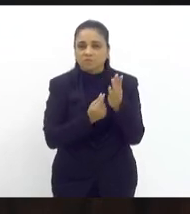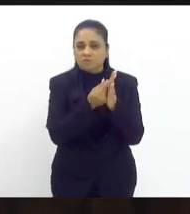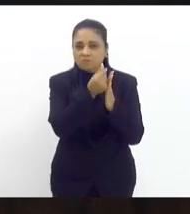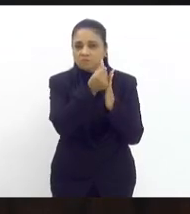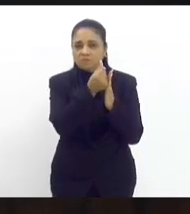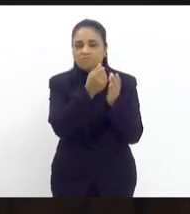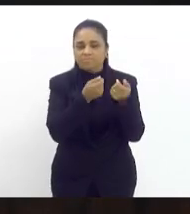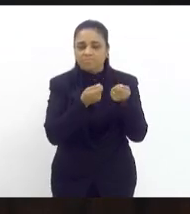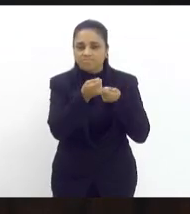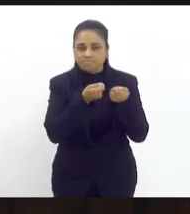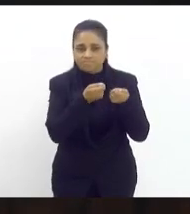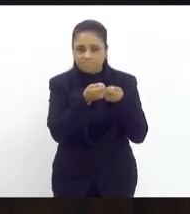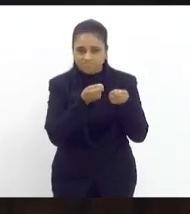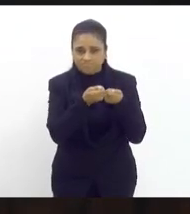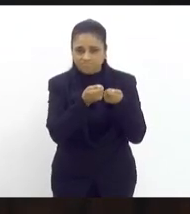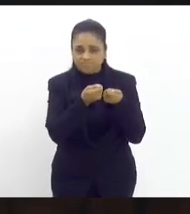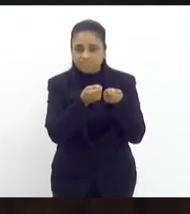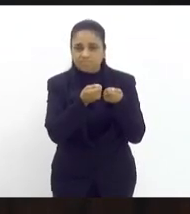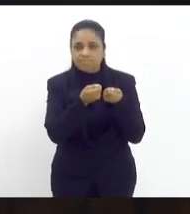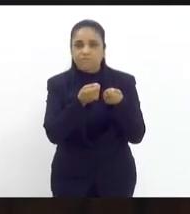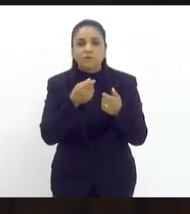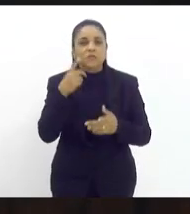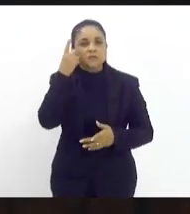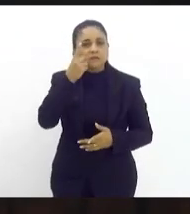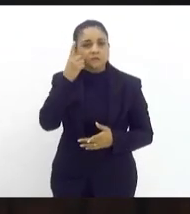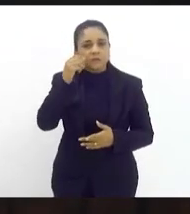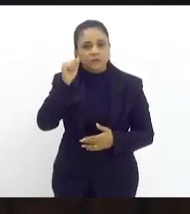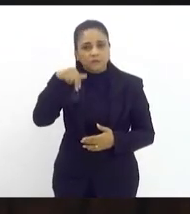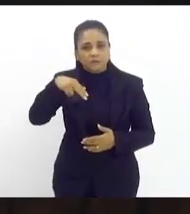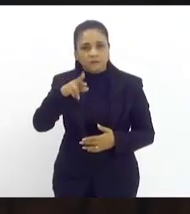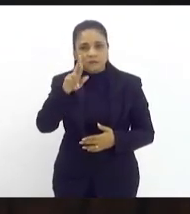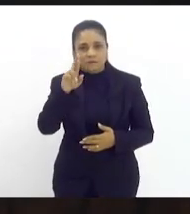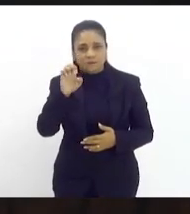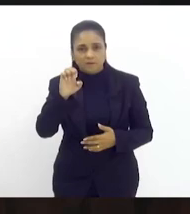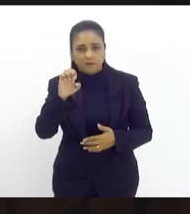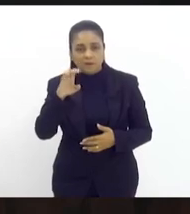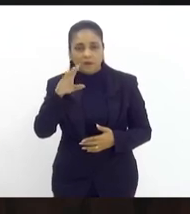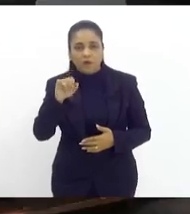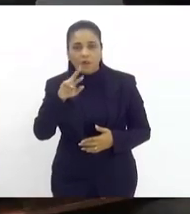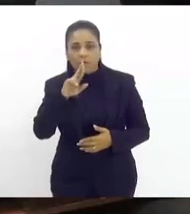fiscalização financeira e controle Deputado André Correia